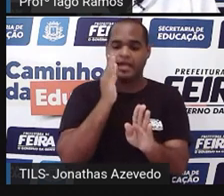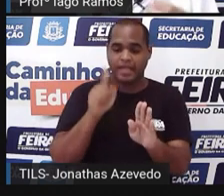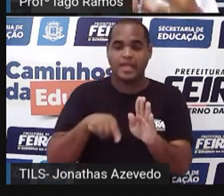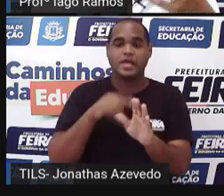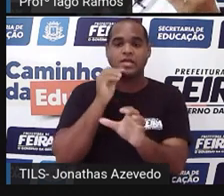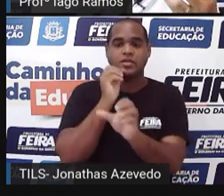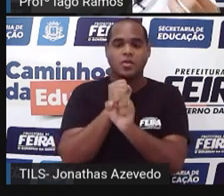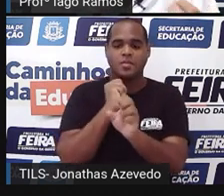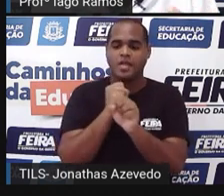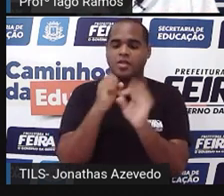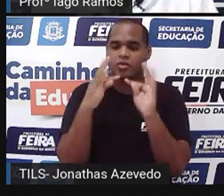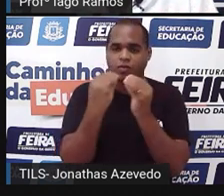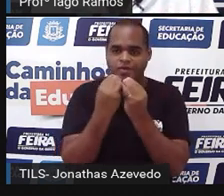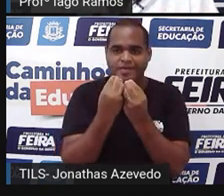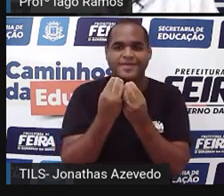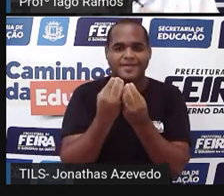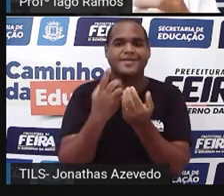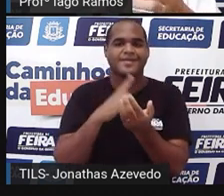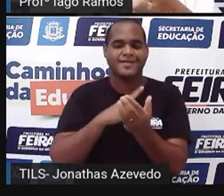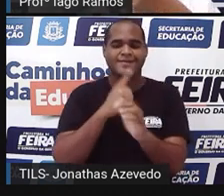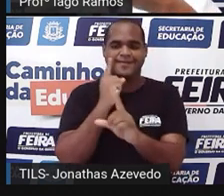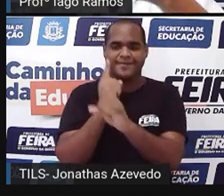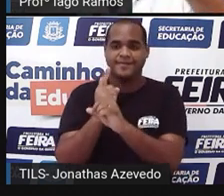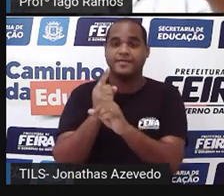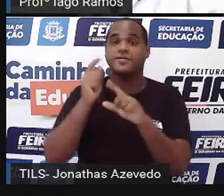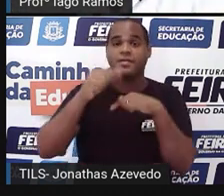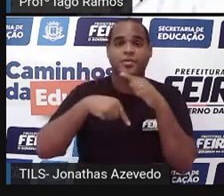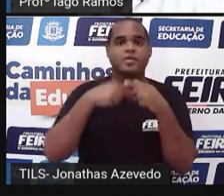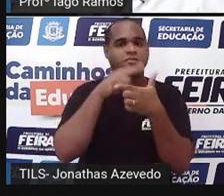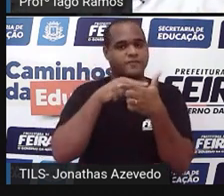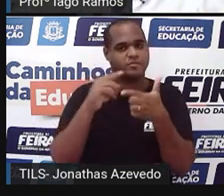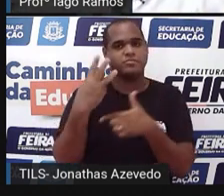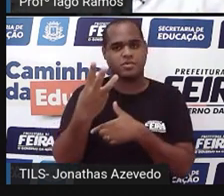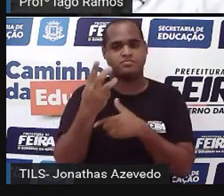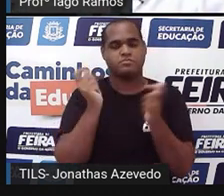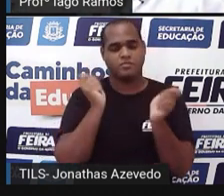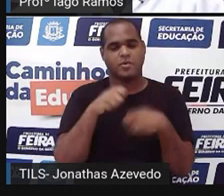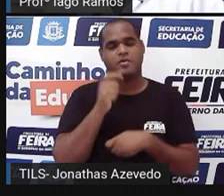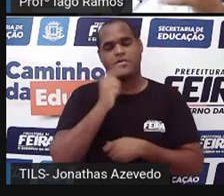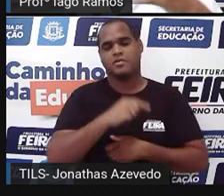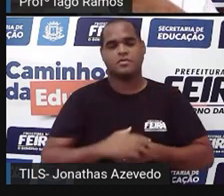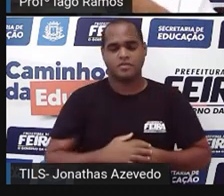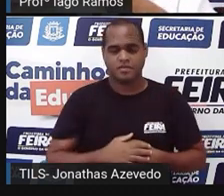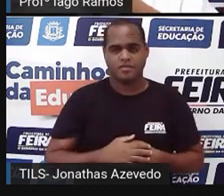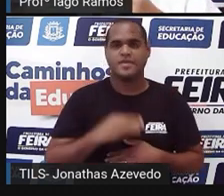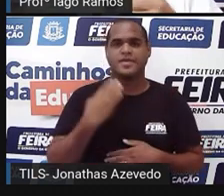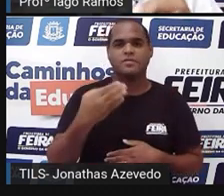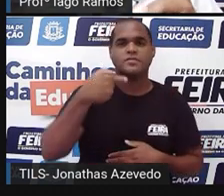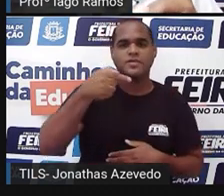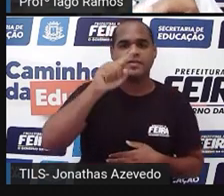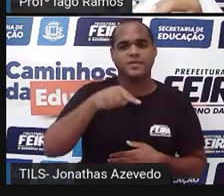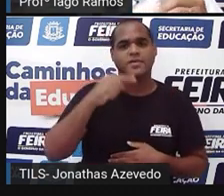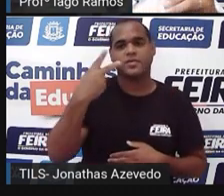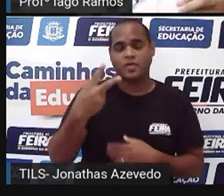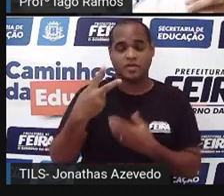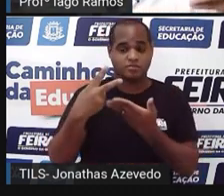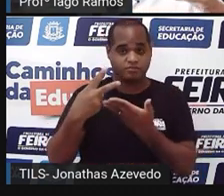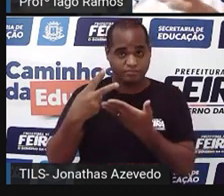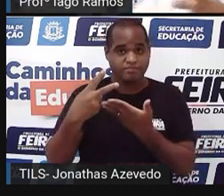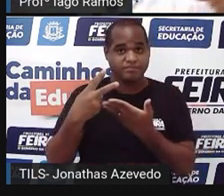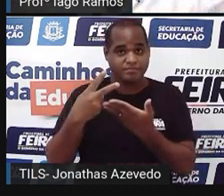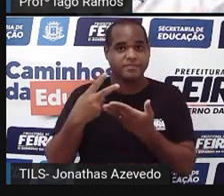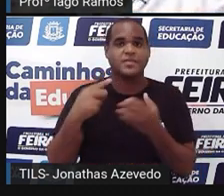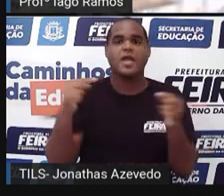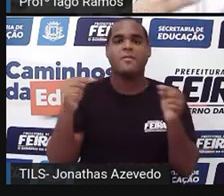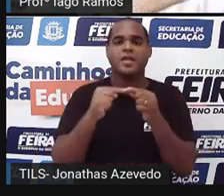delas né fazendo uma soma dividiu entre as três unidades Aquele 7,2 é